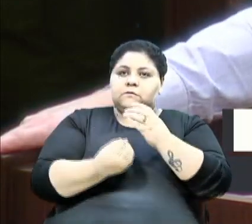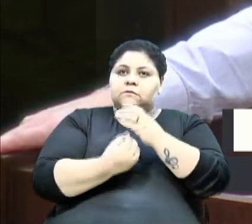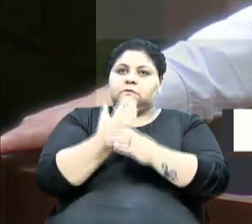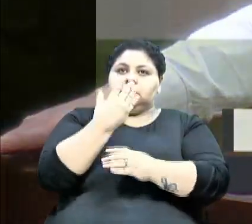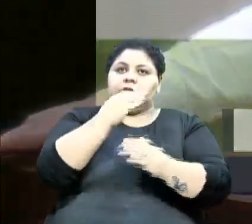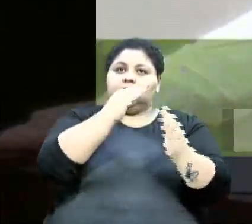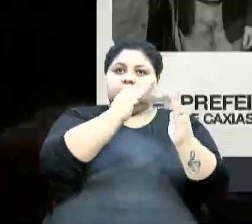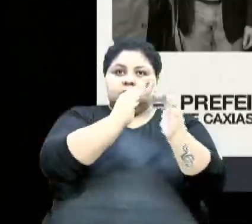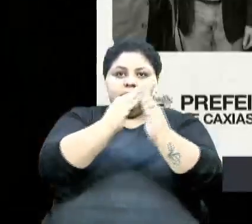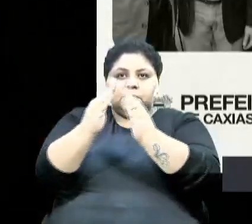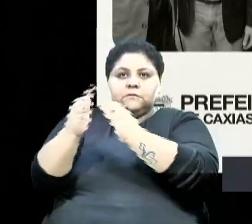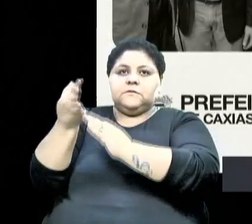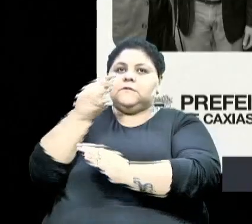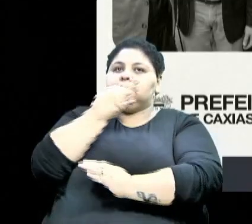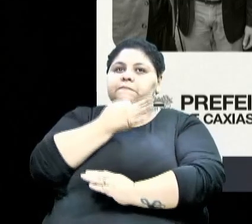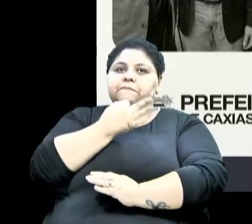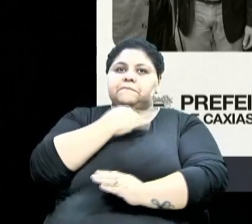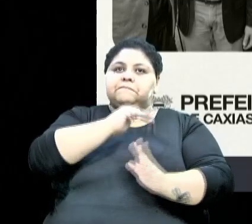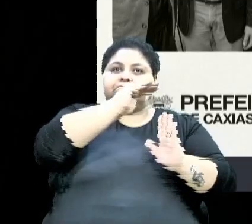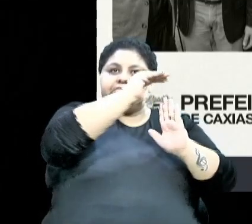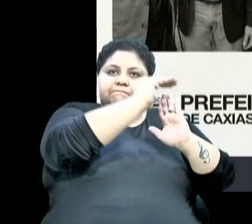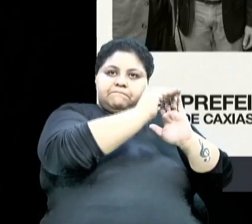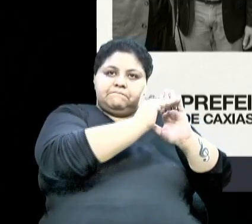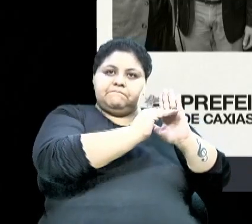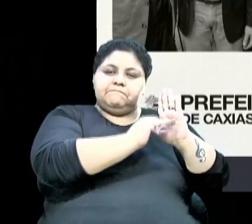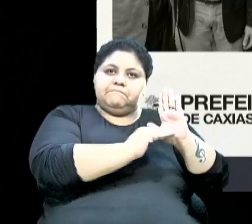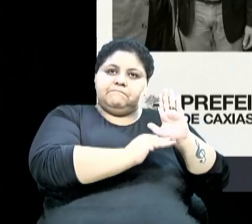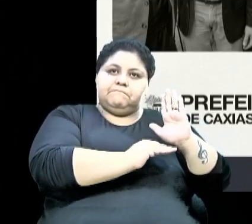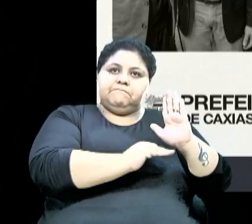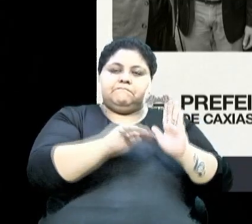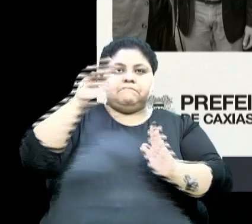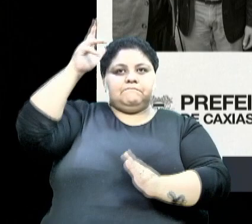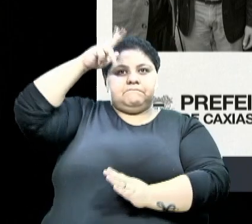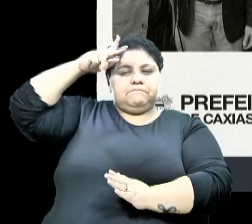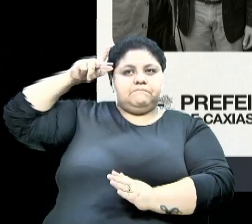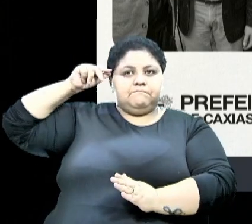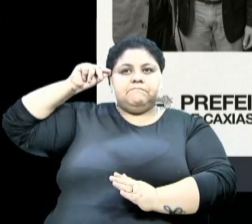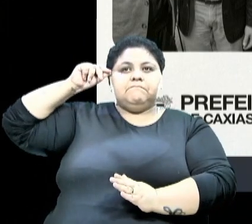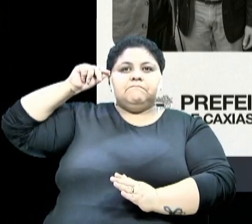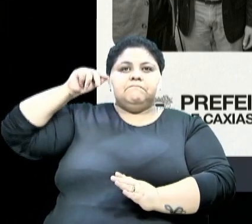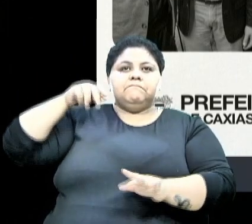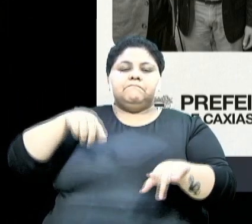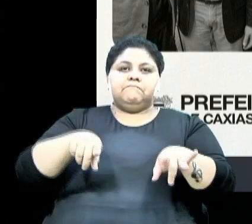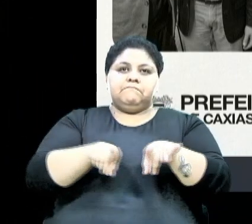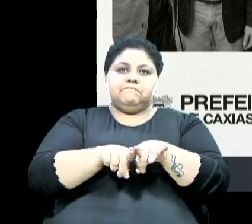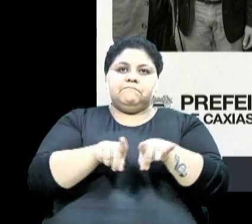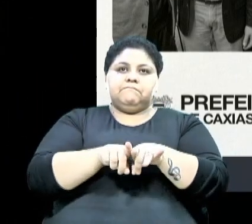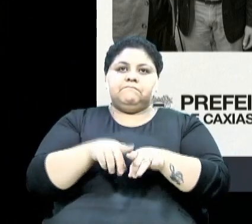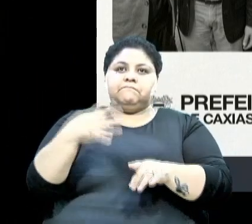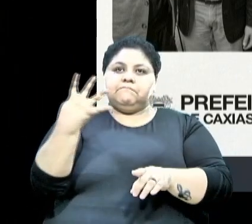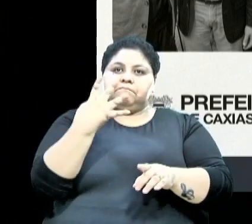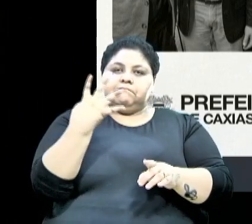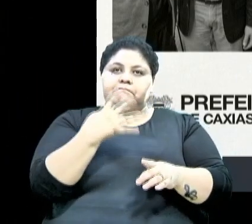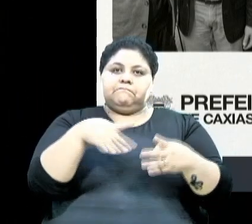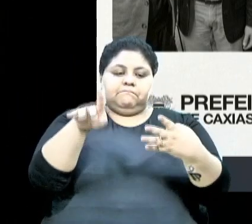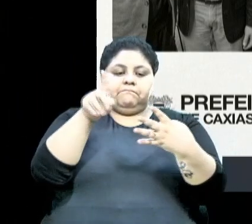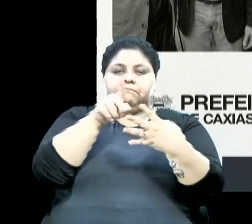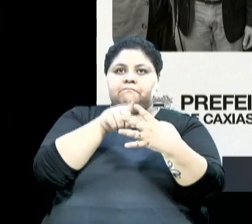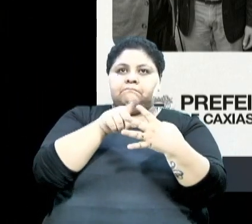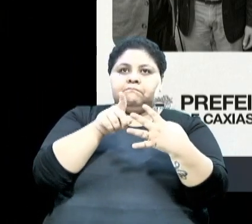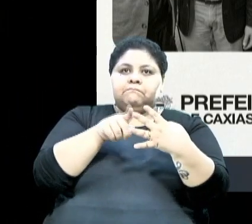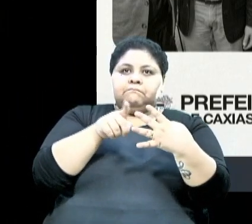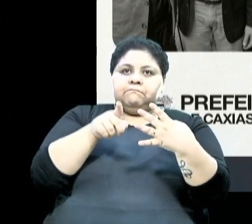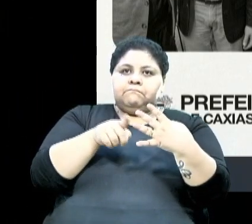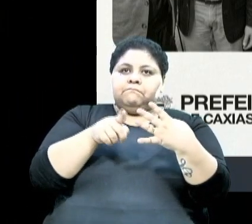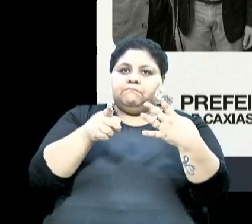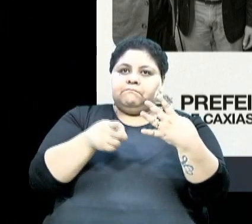Habita Caxias. É um programa do município que envolveu, são 4 eixos, que